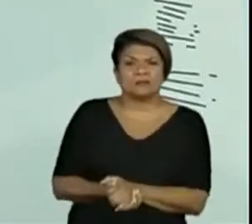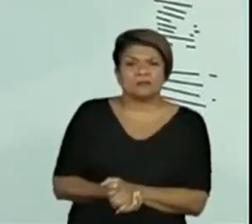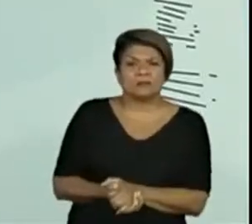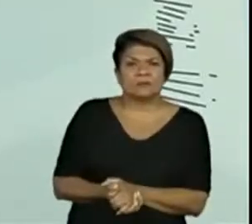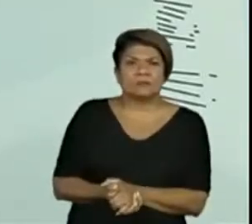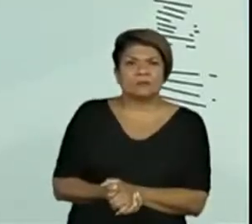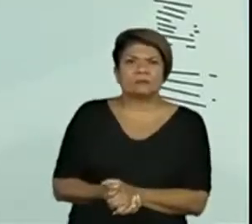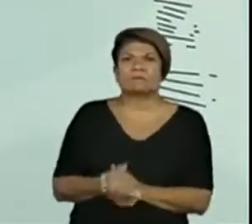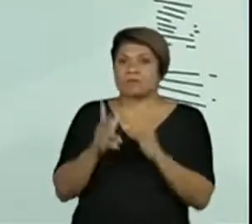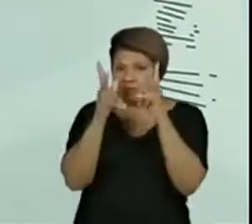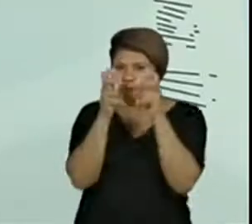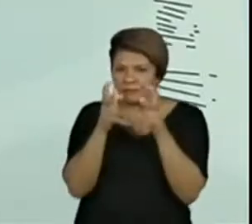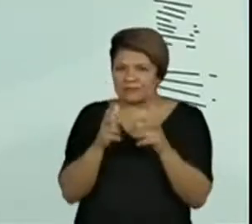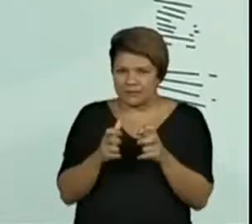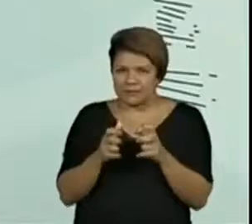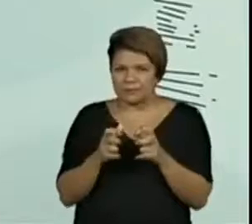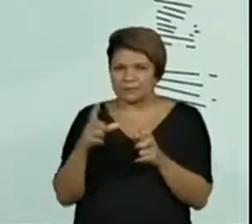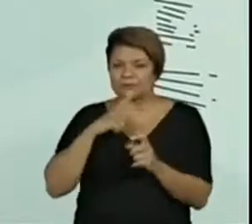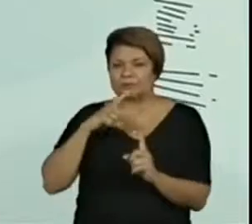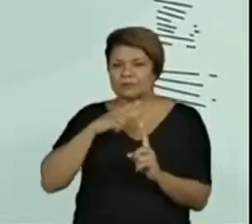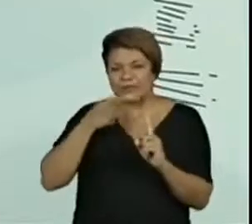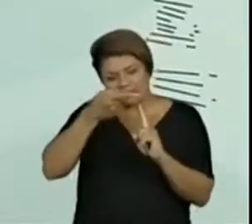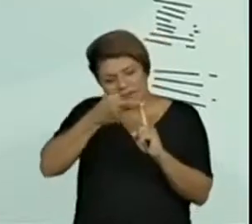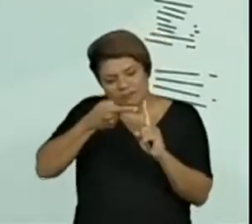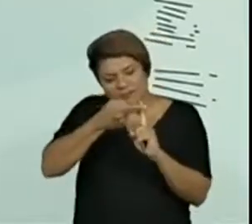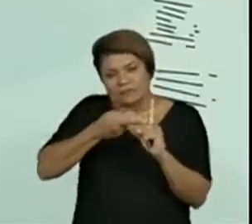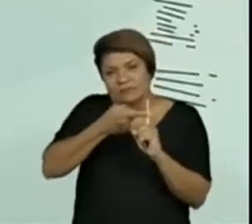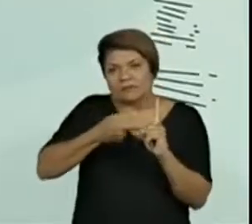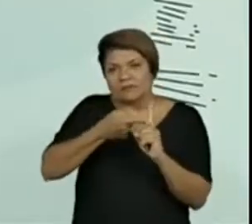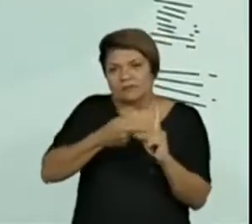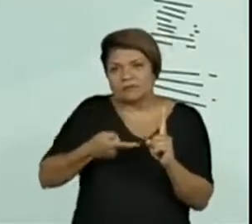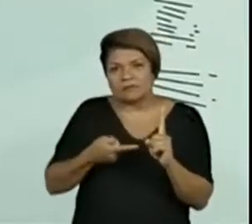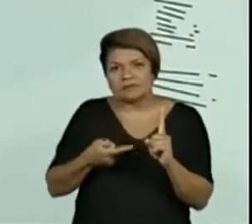Percebem que nessa imagem tem uns risquinhos aí?